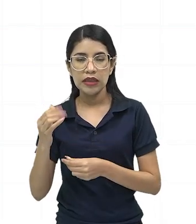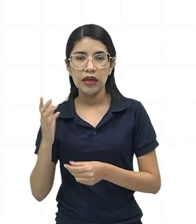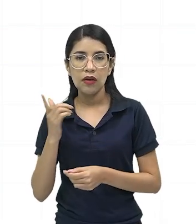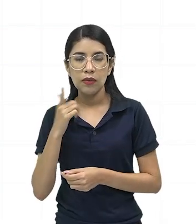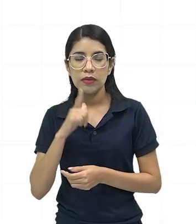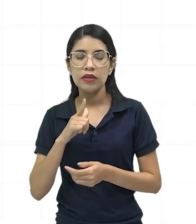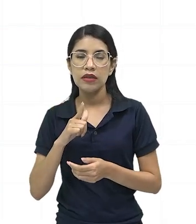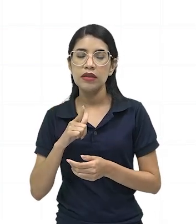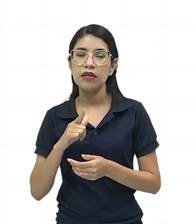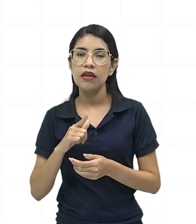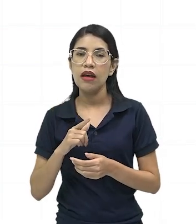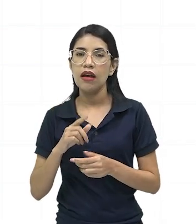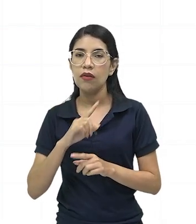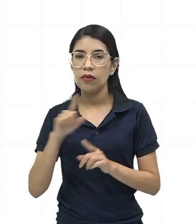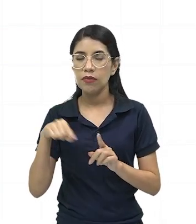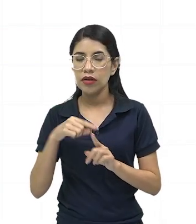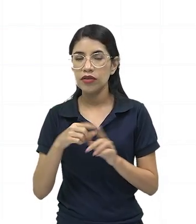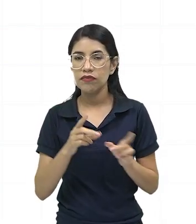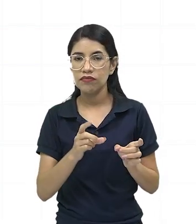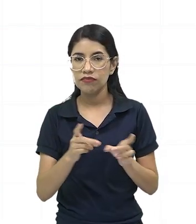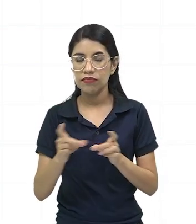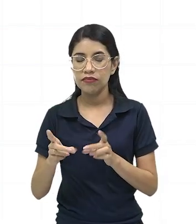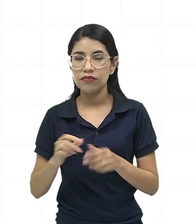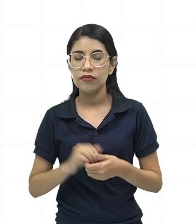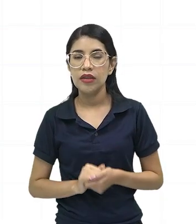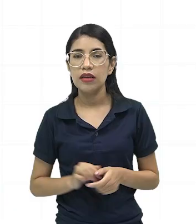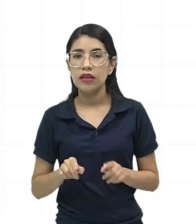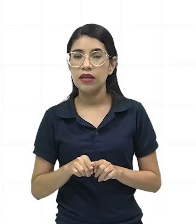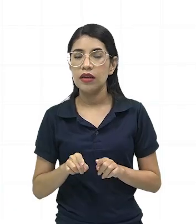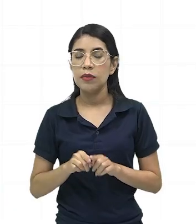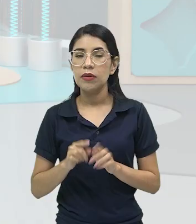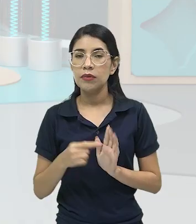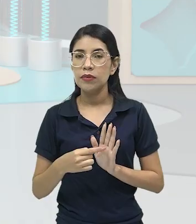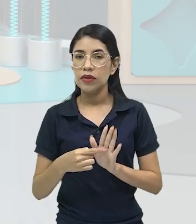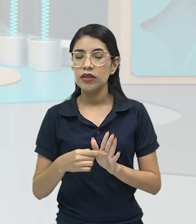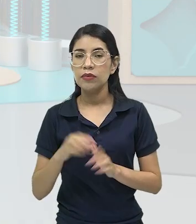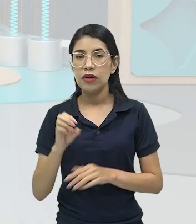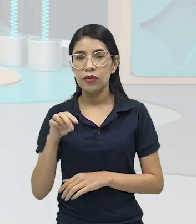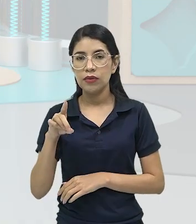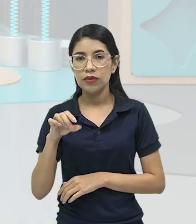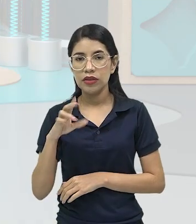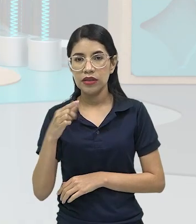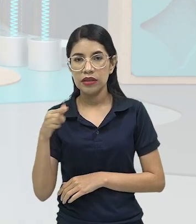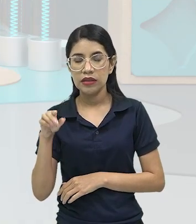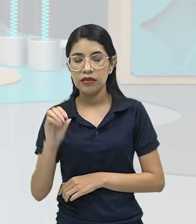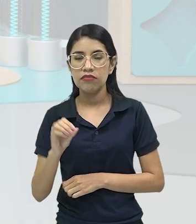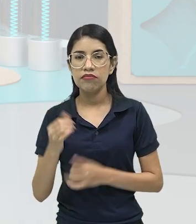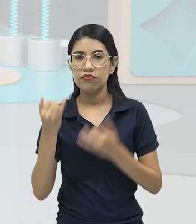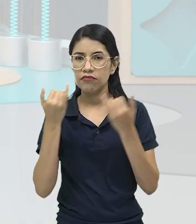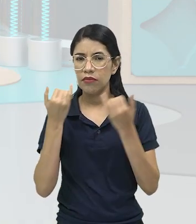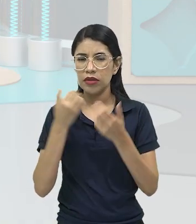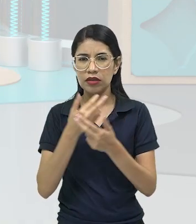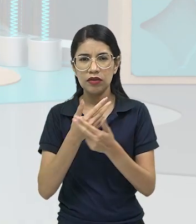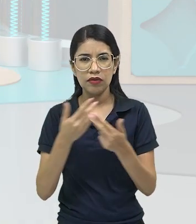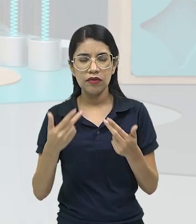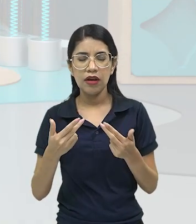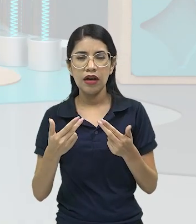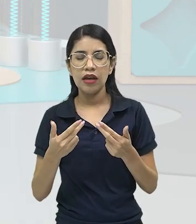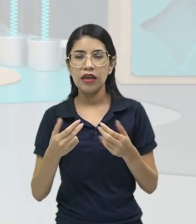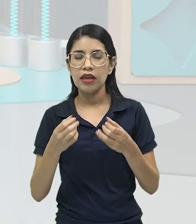suas metas de vendas, também expressando uma condição. Eu sei que é bastante informação, a gente está falando